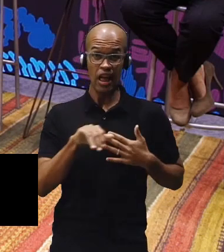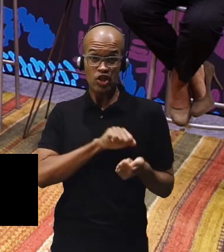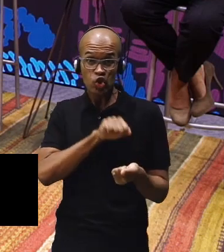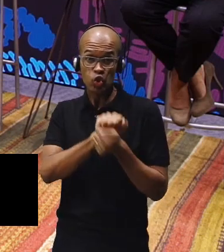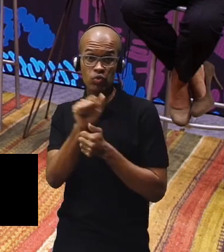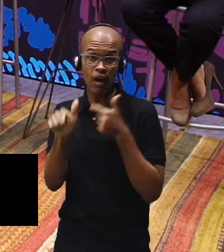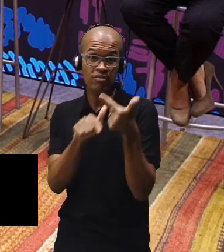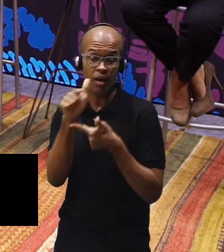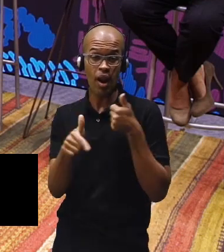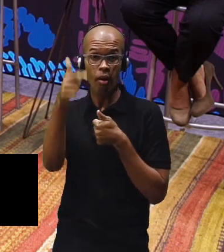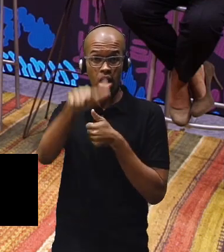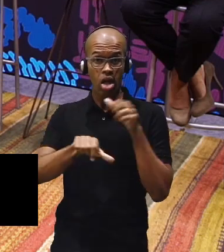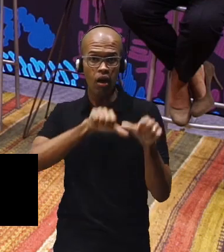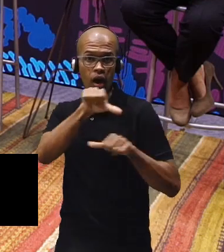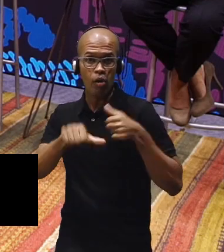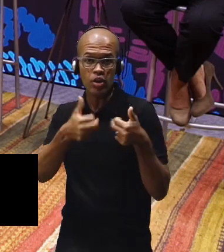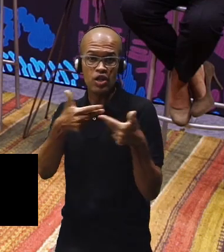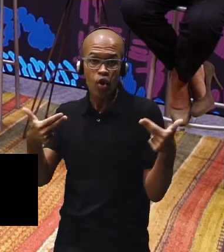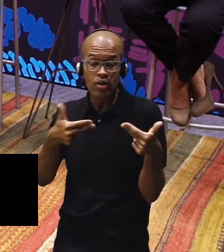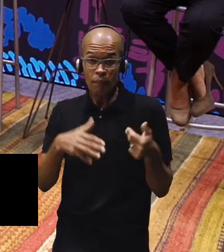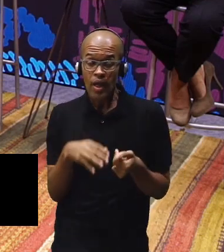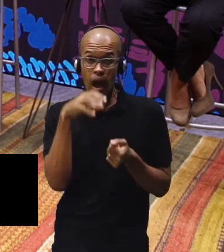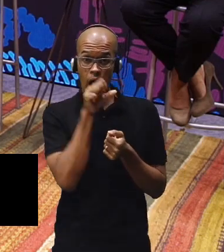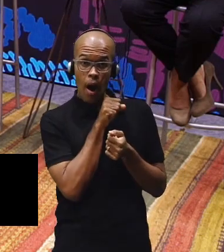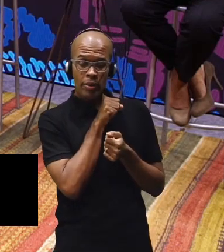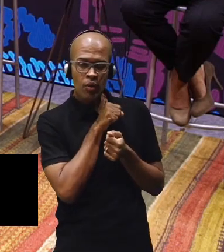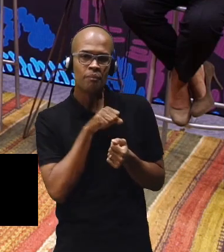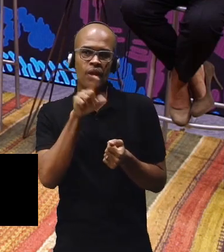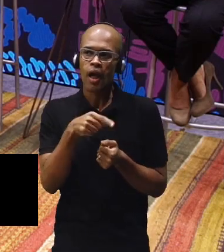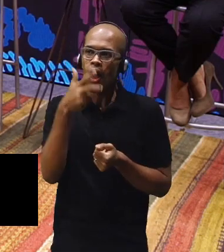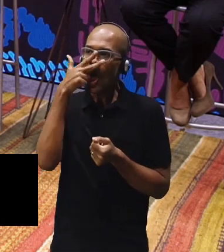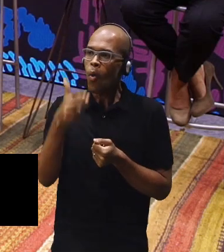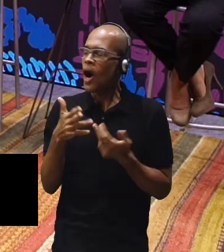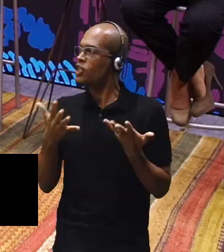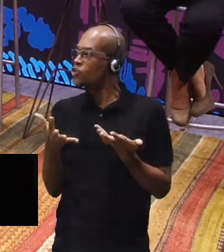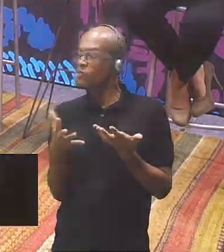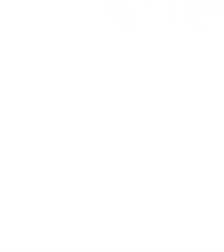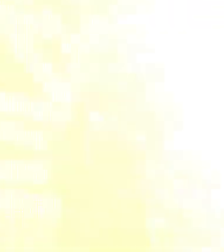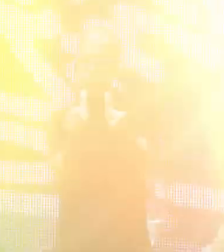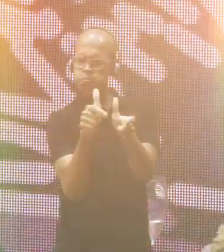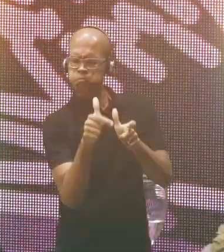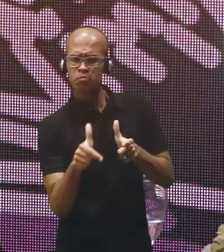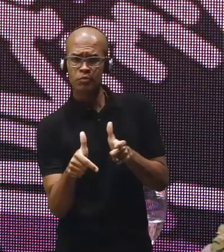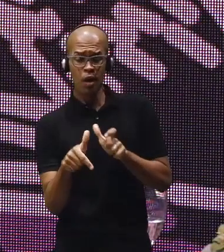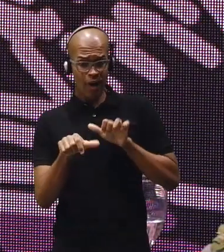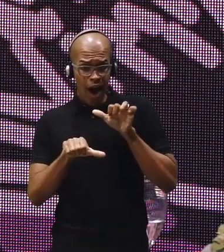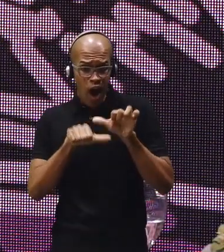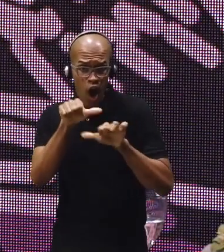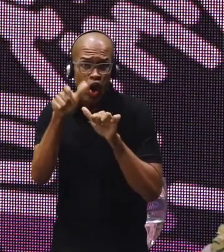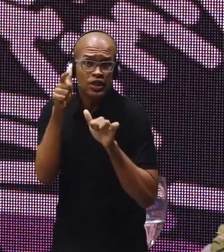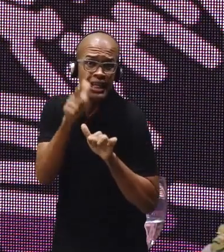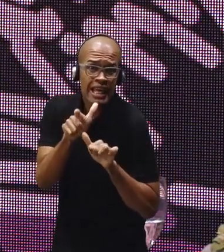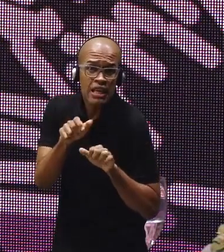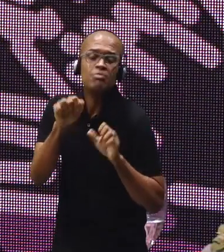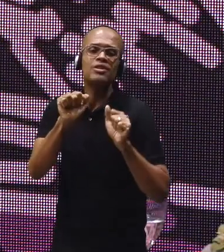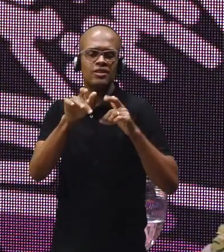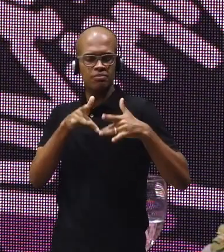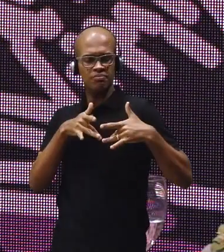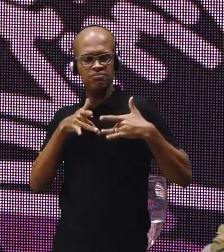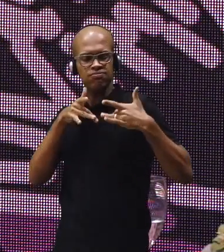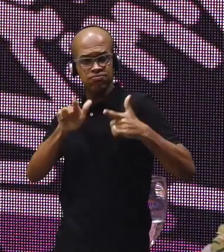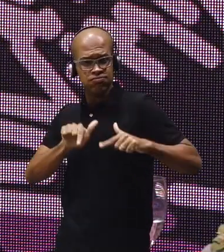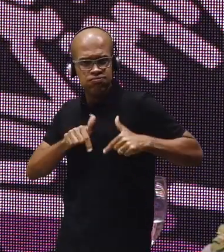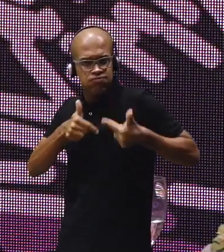things soon while we have this moment, I'm afraid that moment will be lost to us for quite a while. Para se mudar é preciso disposição, né?